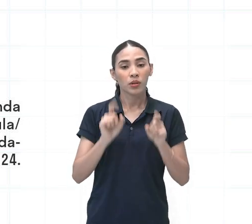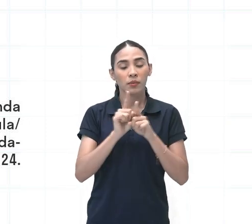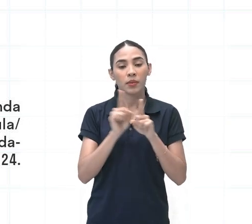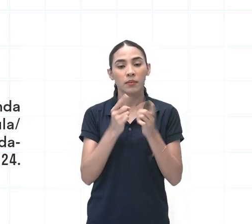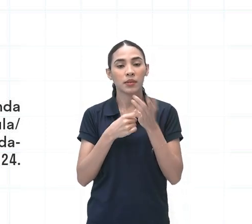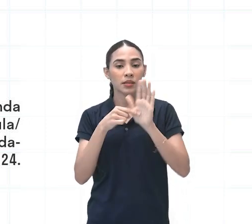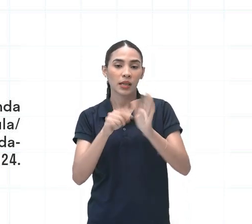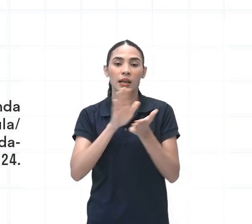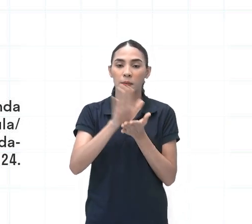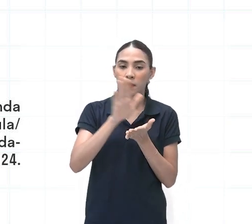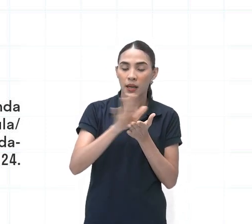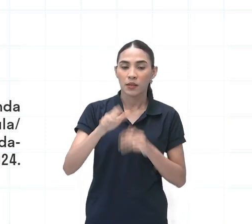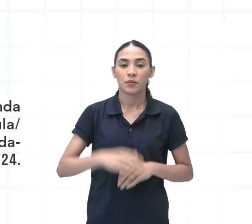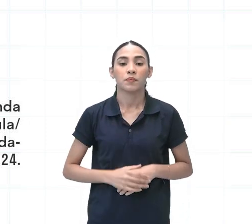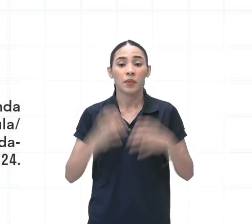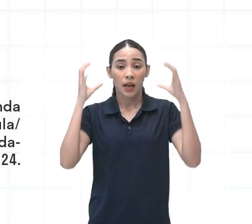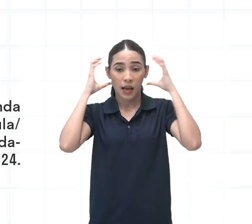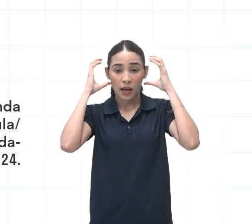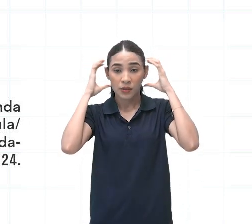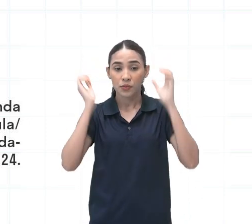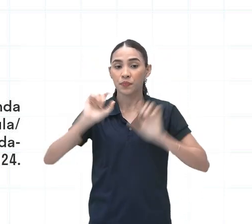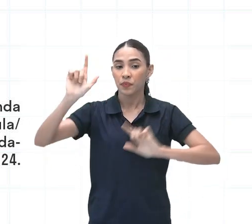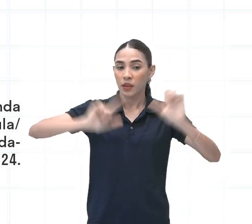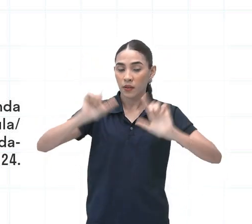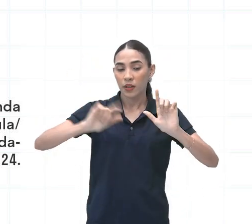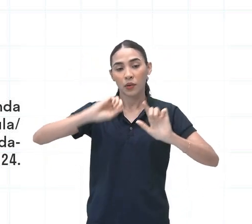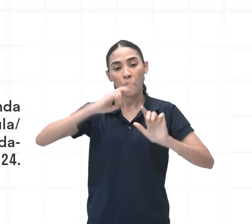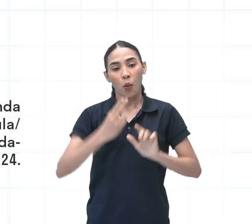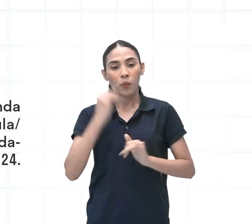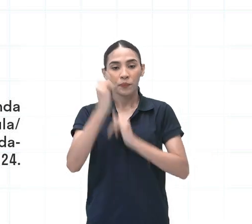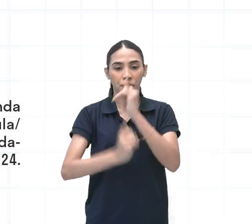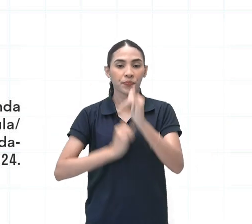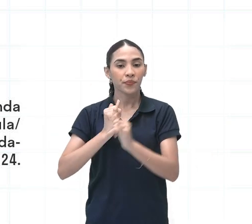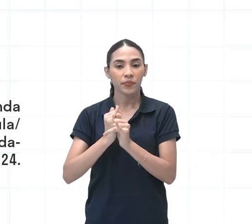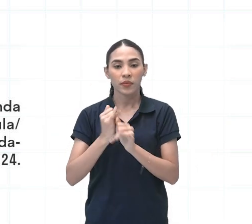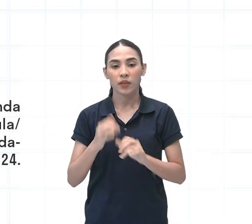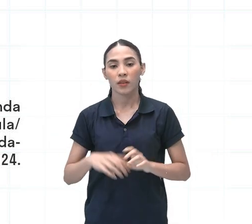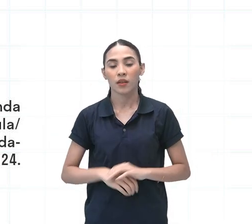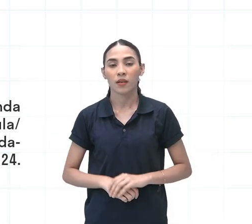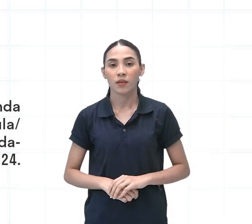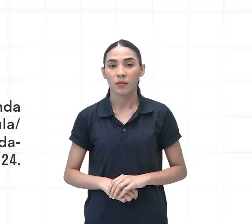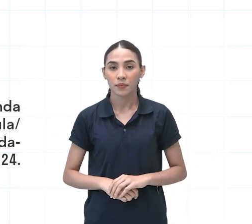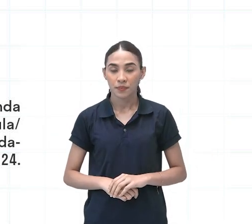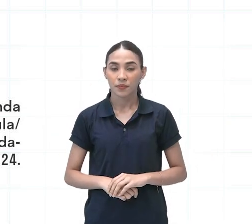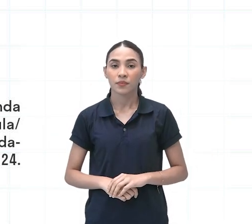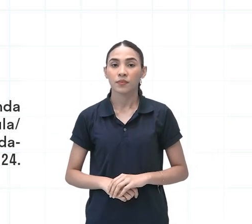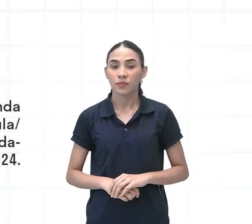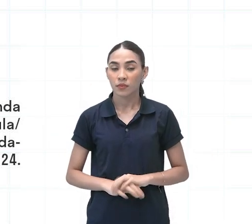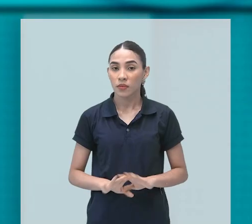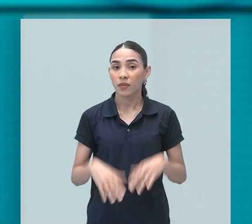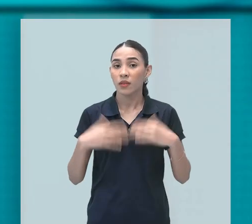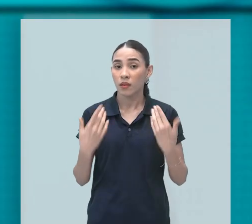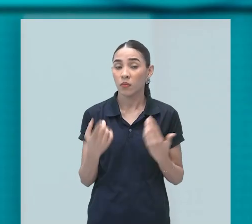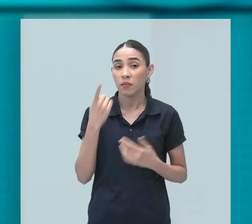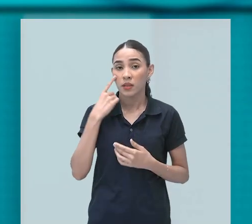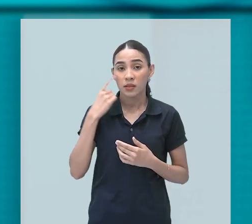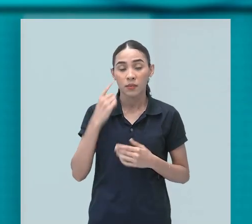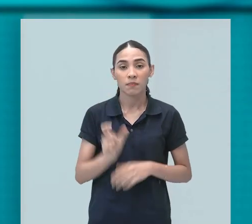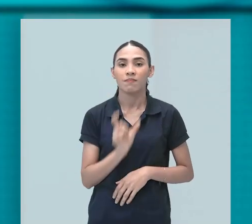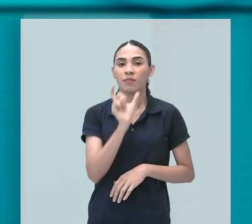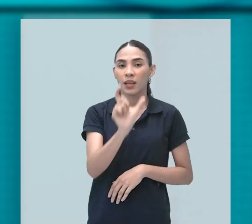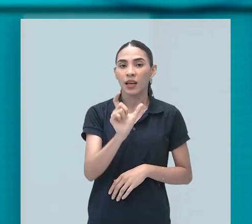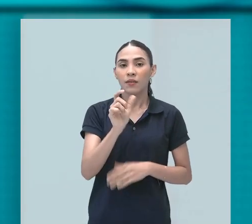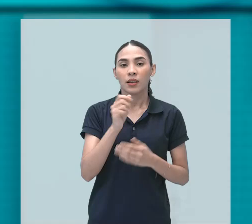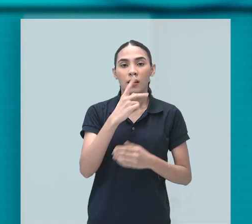por meio impresso, pelo rádio, pela TV ou pela internet. Então, observem que o